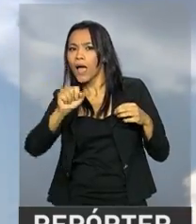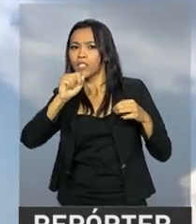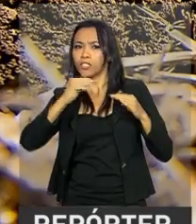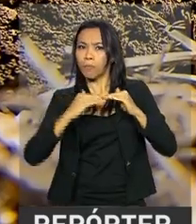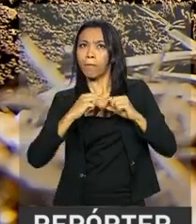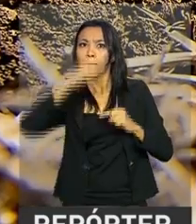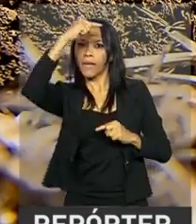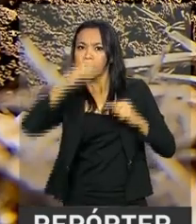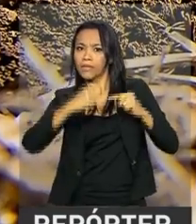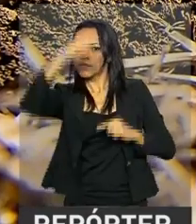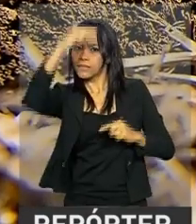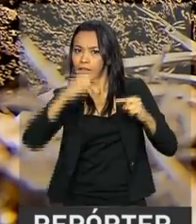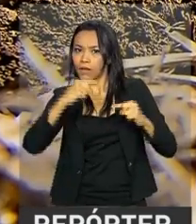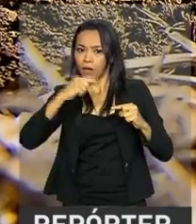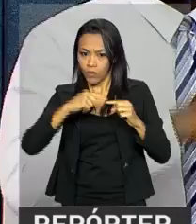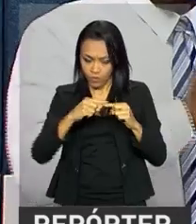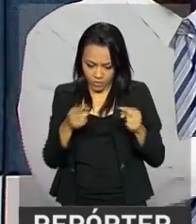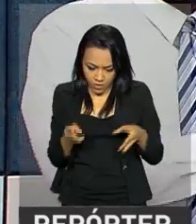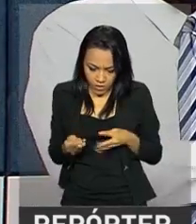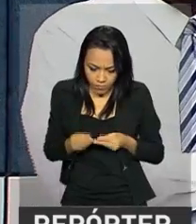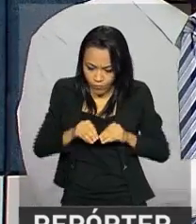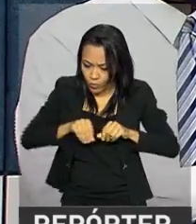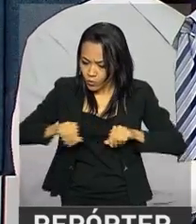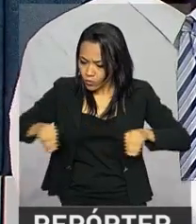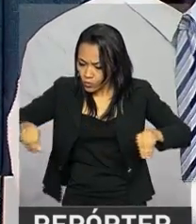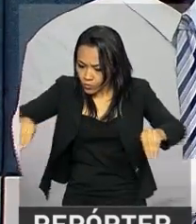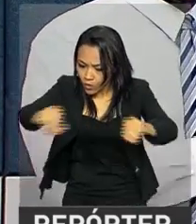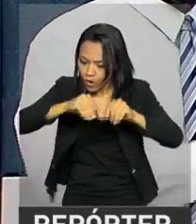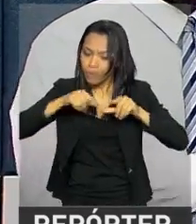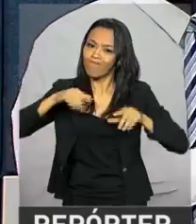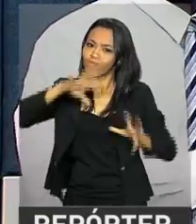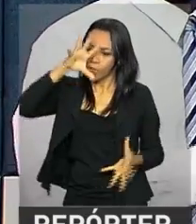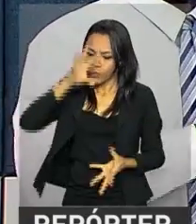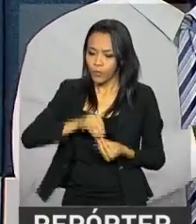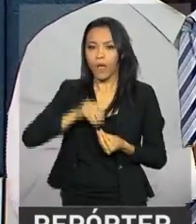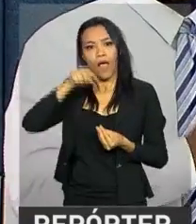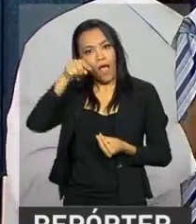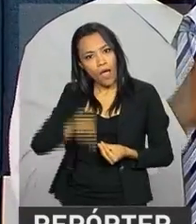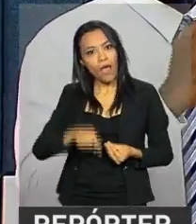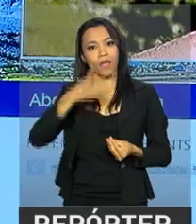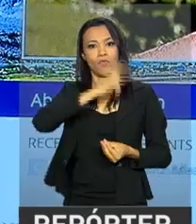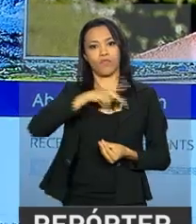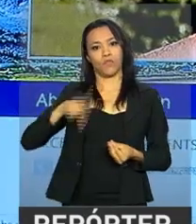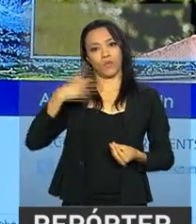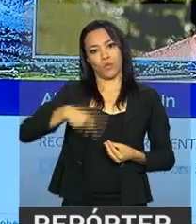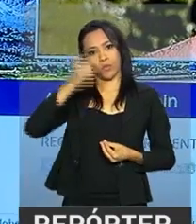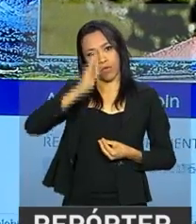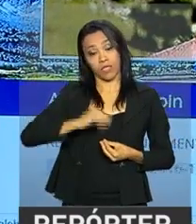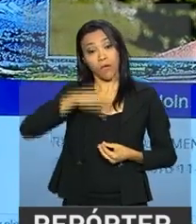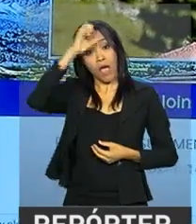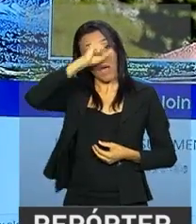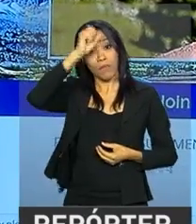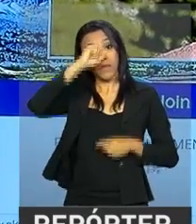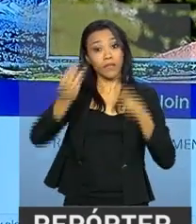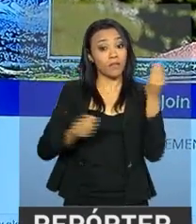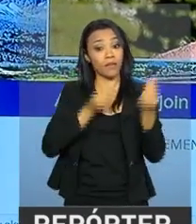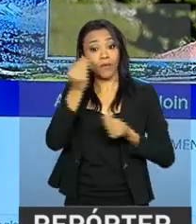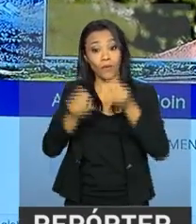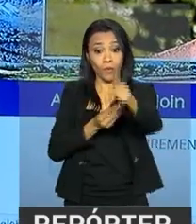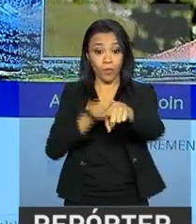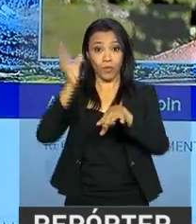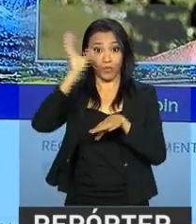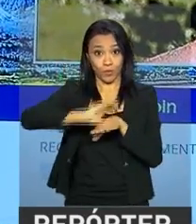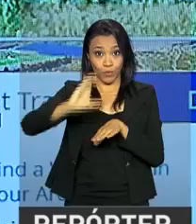e umidade do solo são algumas lições que professores brasileiros aprendem no programa ambiental da